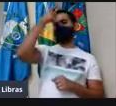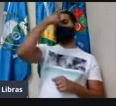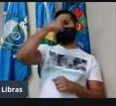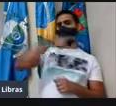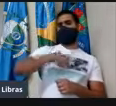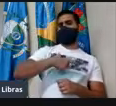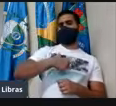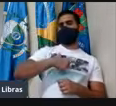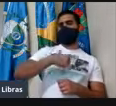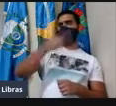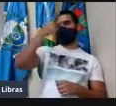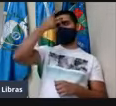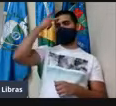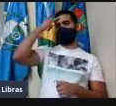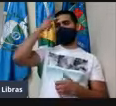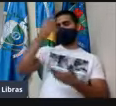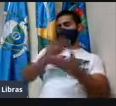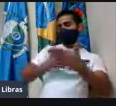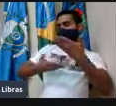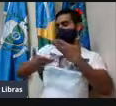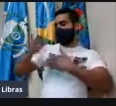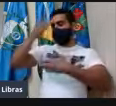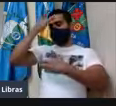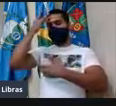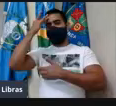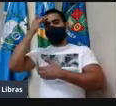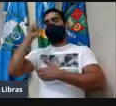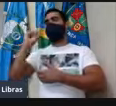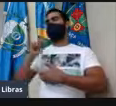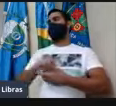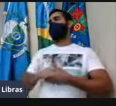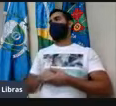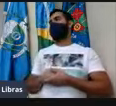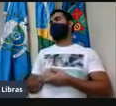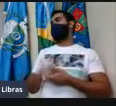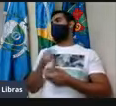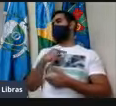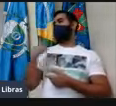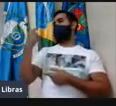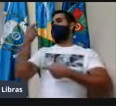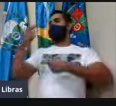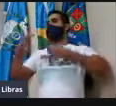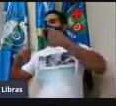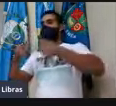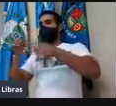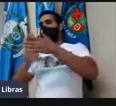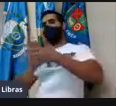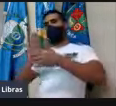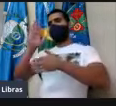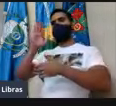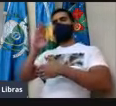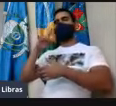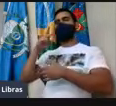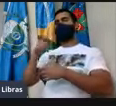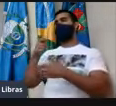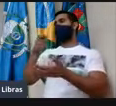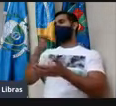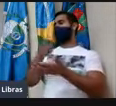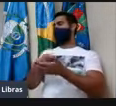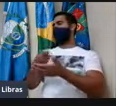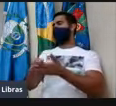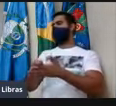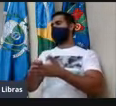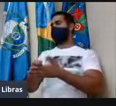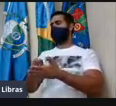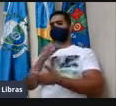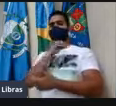com o servidor, tendo em vista, da mesma forma que nós, políticos eleitos pelo povo, somos pagos pelo